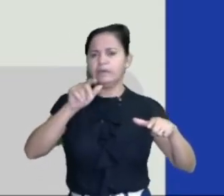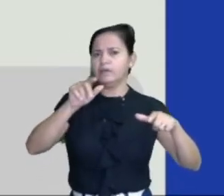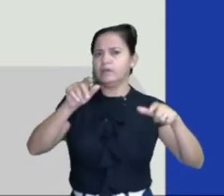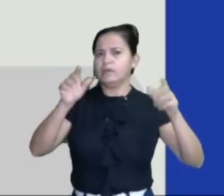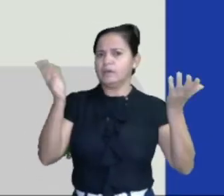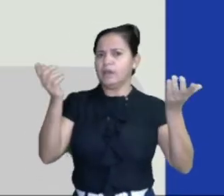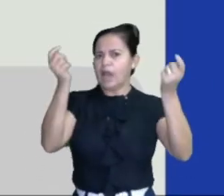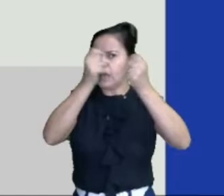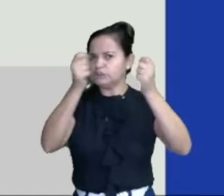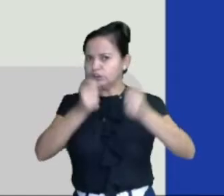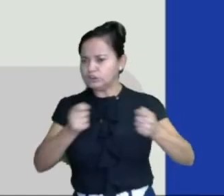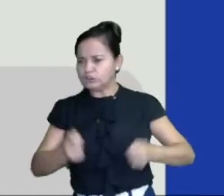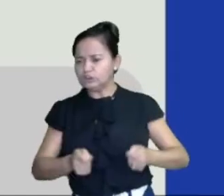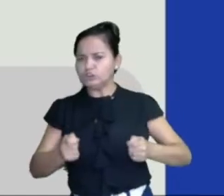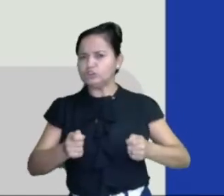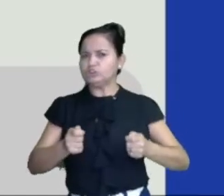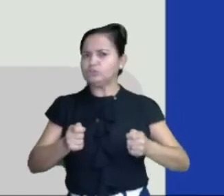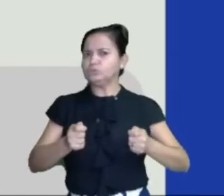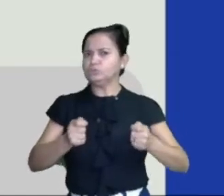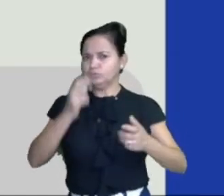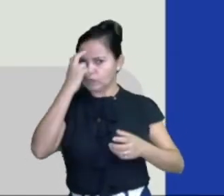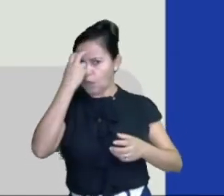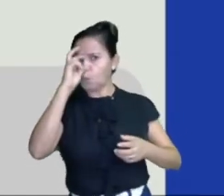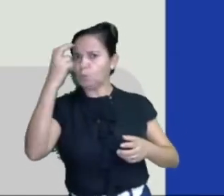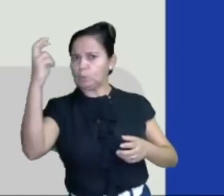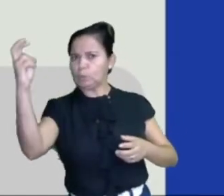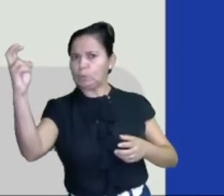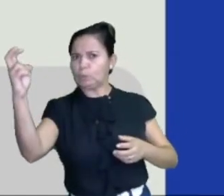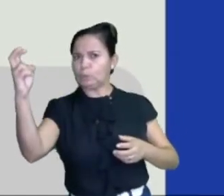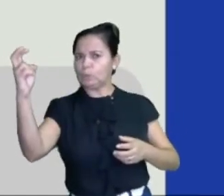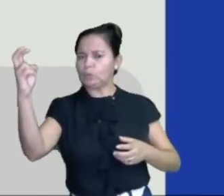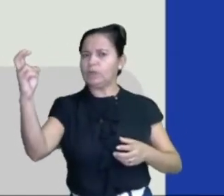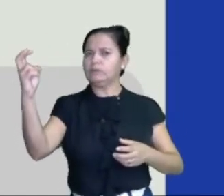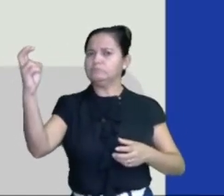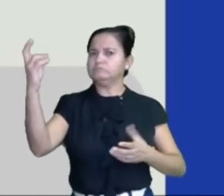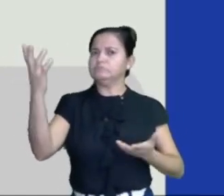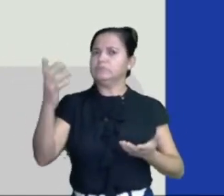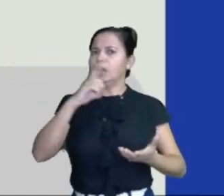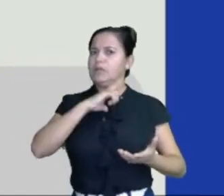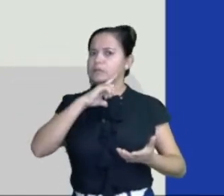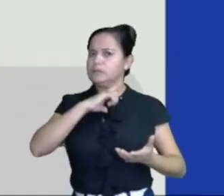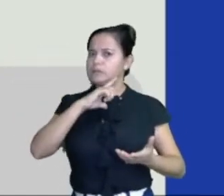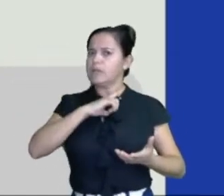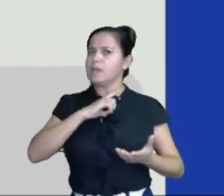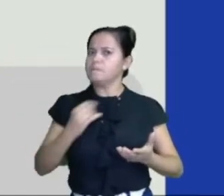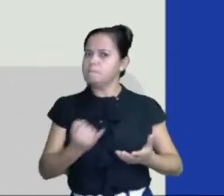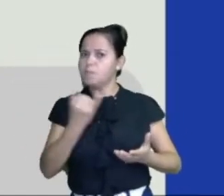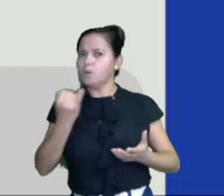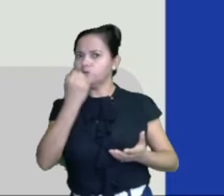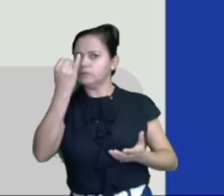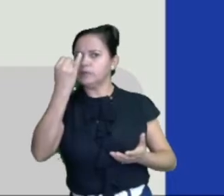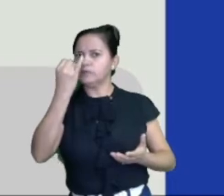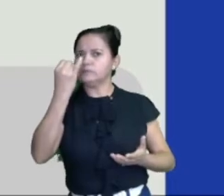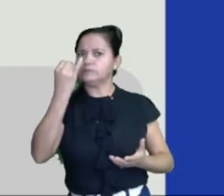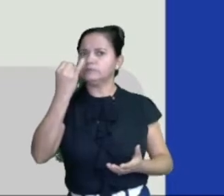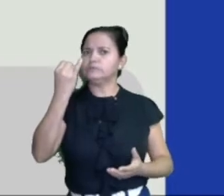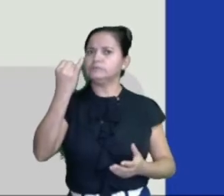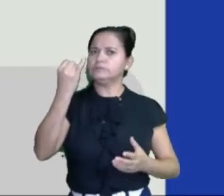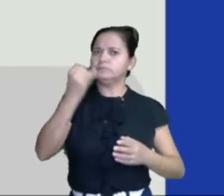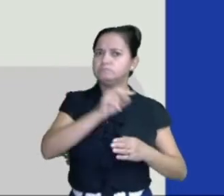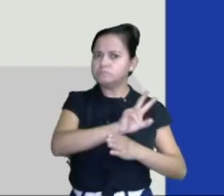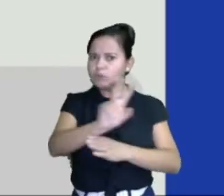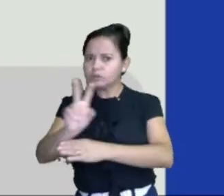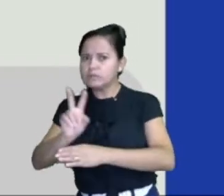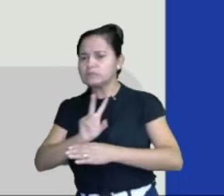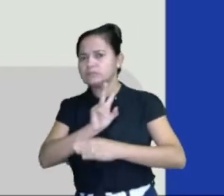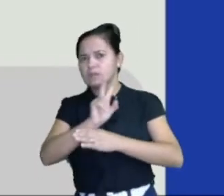do Ministério da Cultura que tem a missão de preservar o patrimônio cultural brasileiro. É um